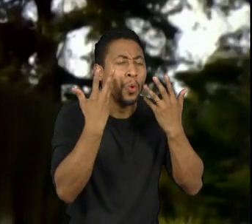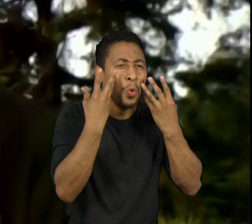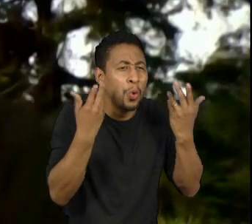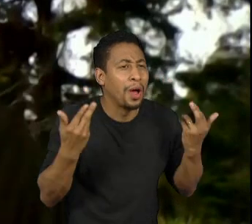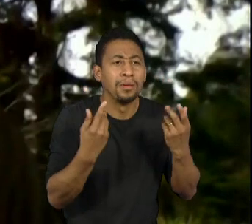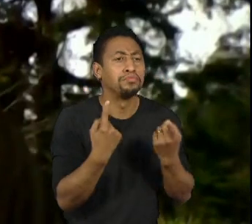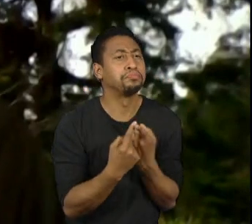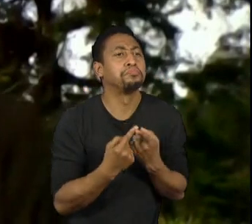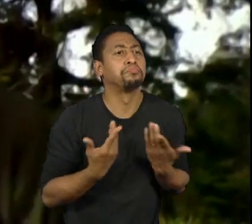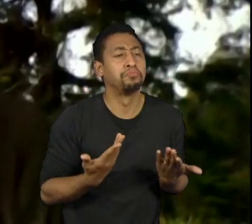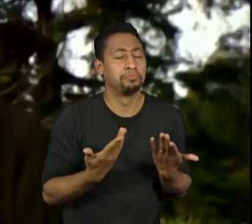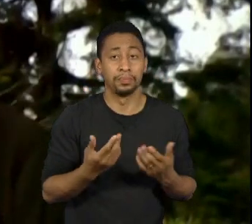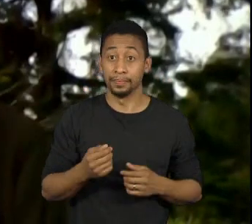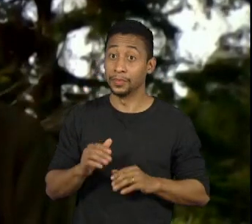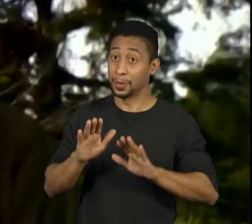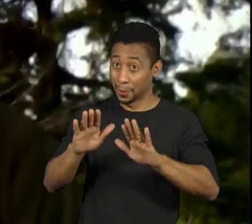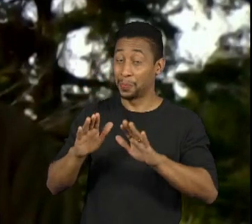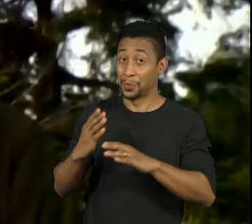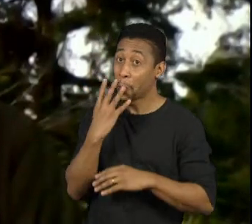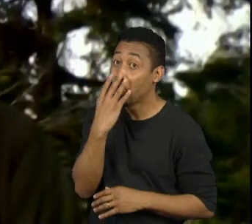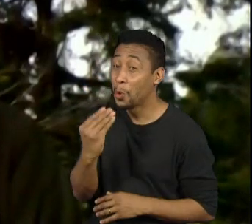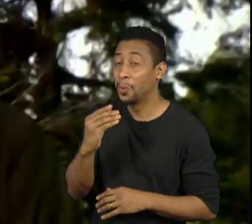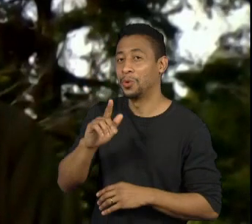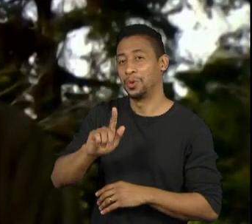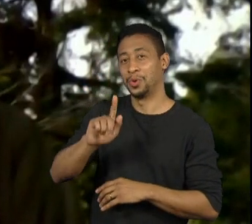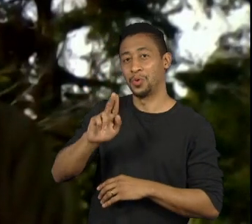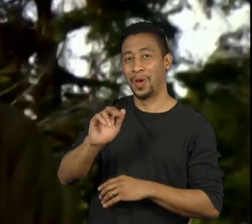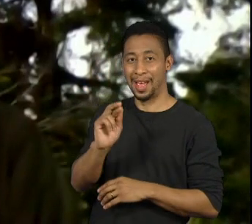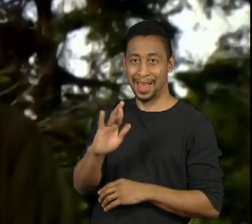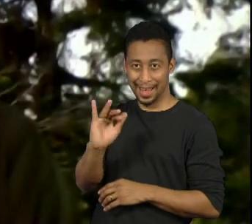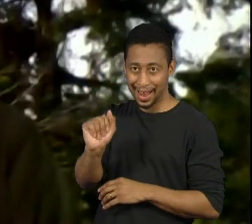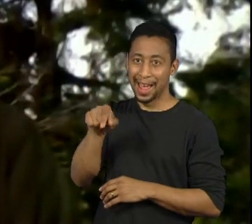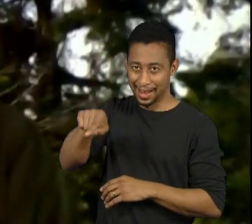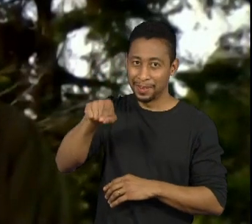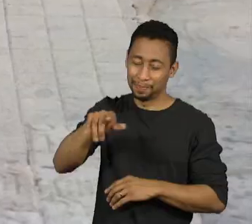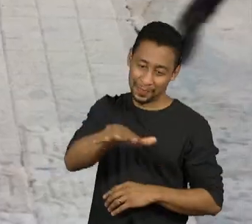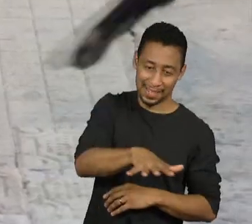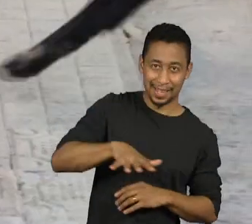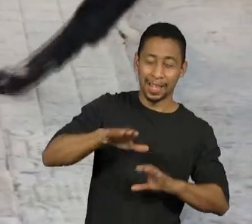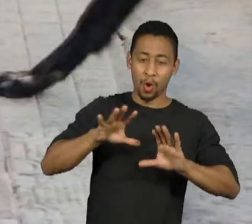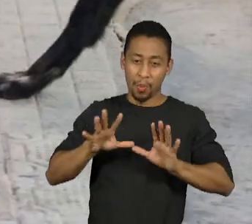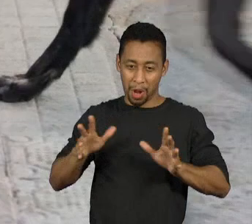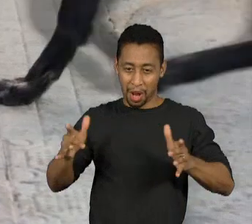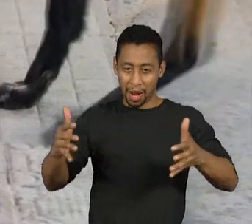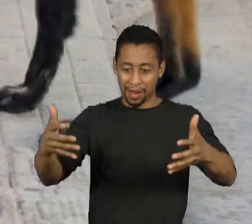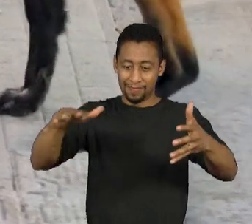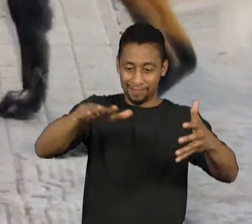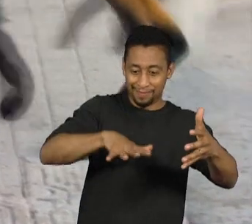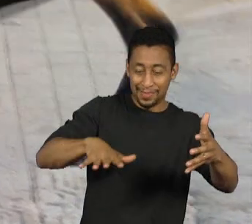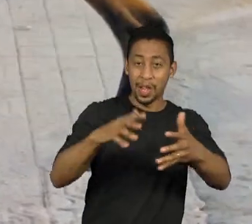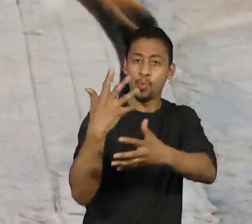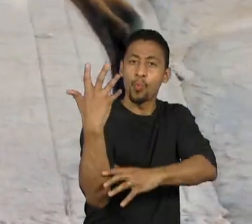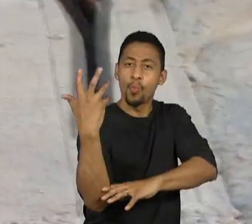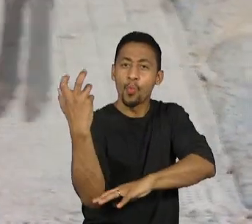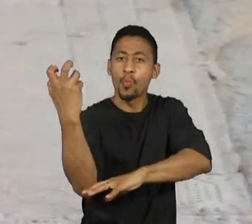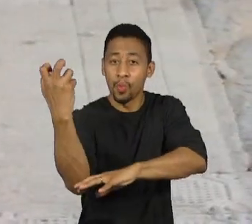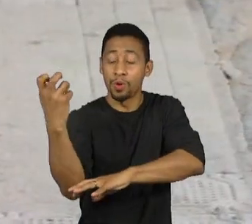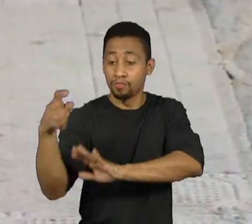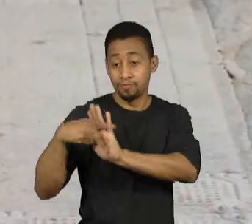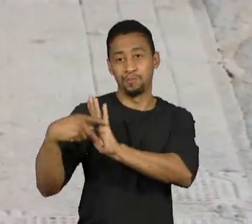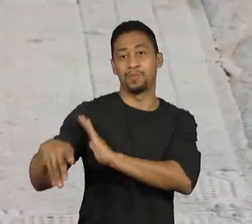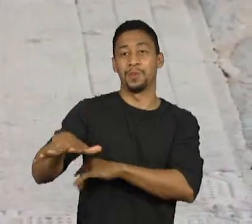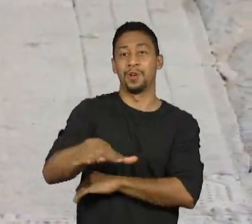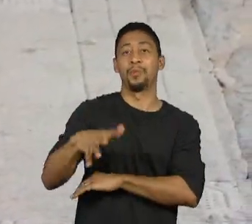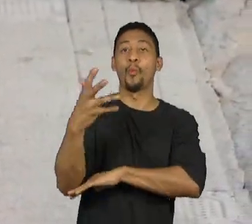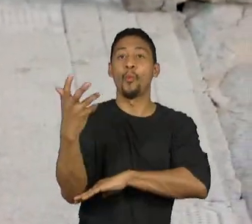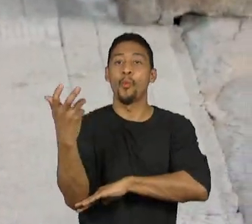interessante aqui no Caraça. A gente tem manchas de cerrado, né? Então o lobo-guará é um animal típico do cerrado. E aqui